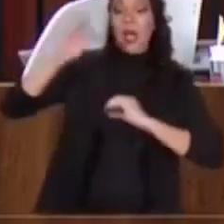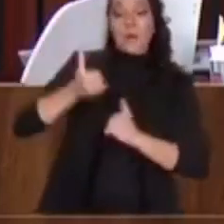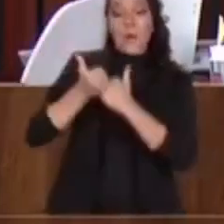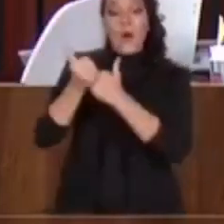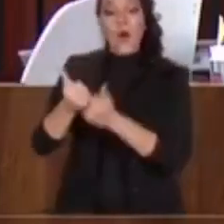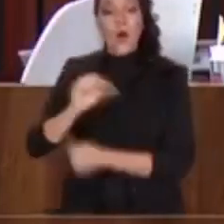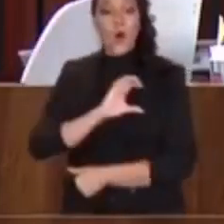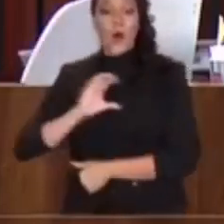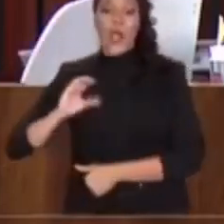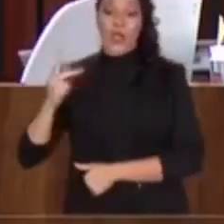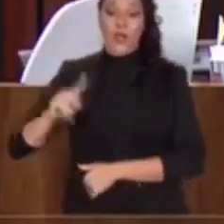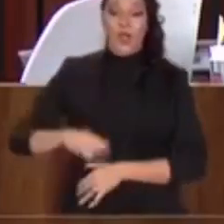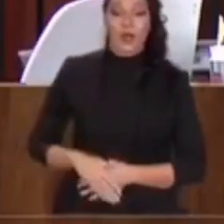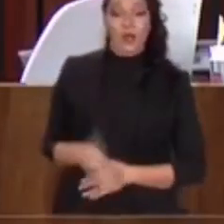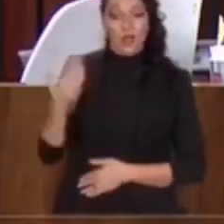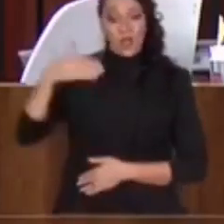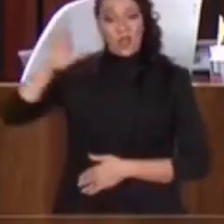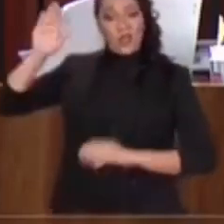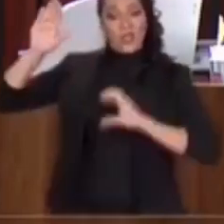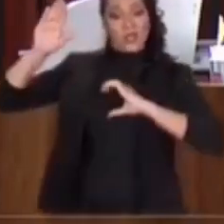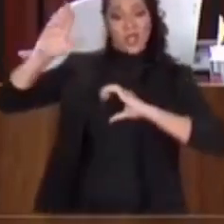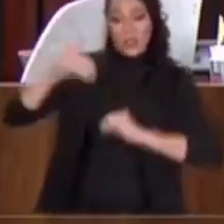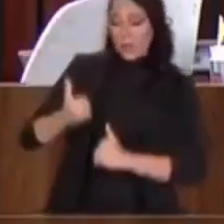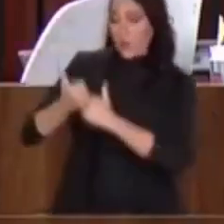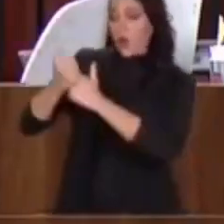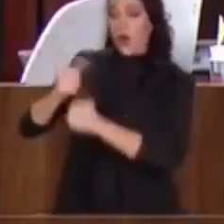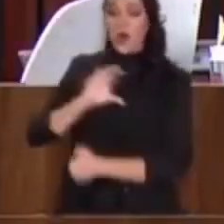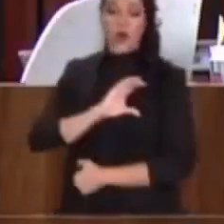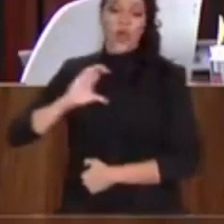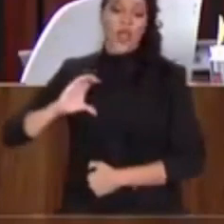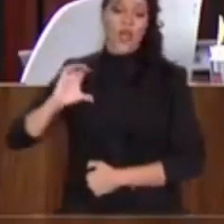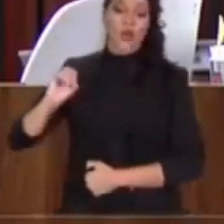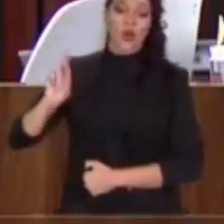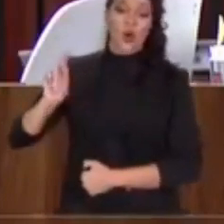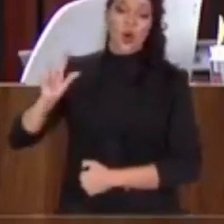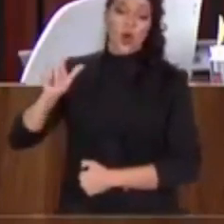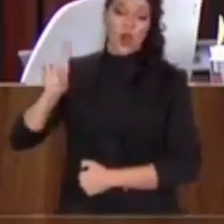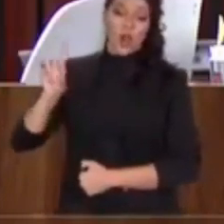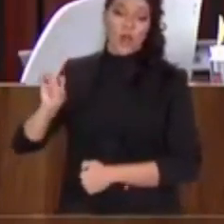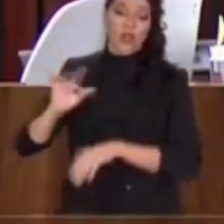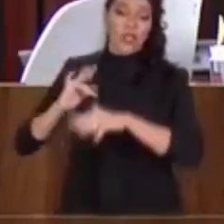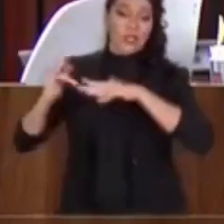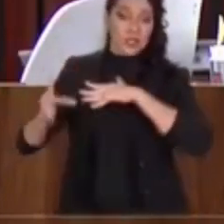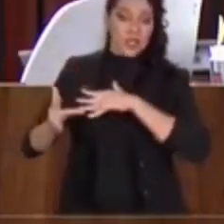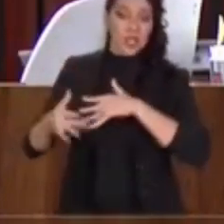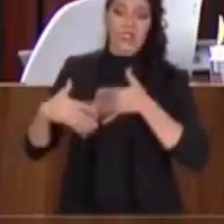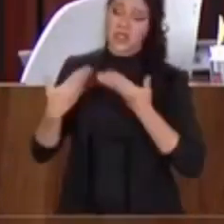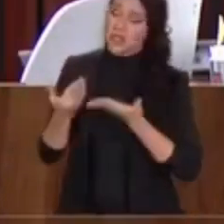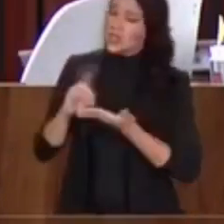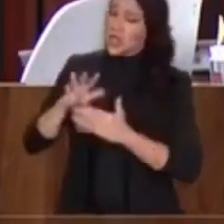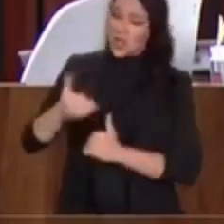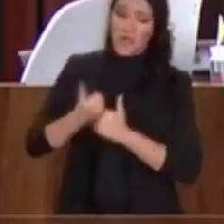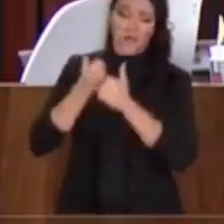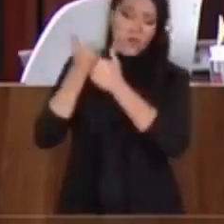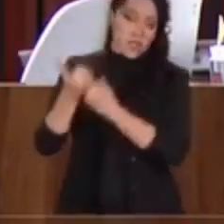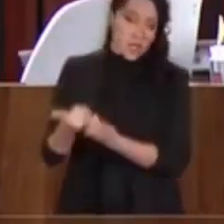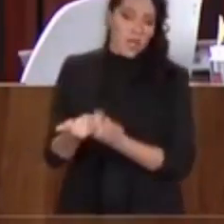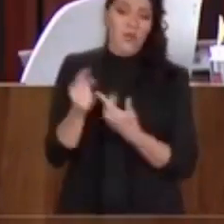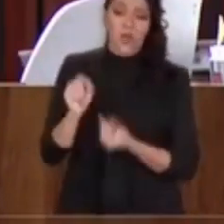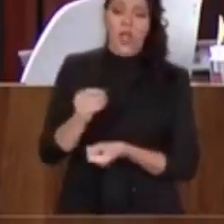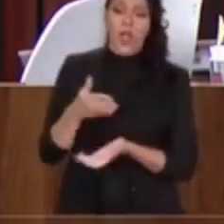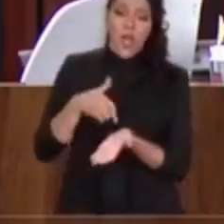ela era candidata apoiou cunhado Orlando Rodrigues Monção nas redes sociais e isso acaba reforçando ao meu ver